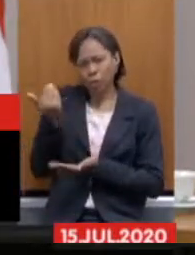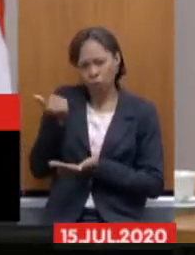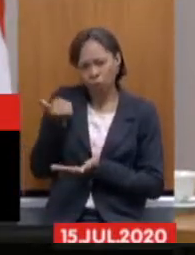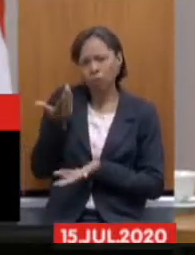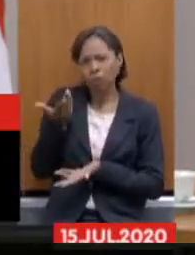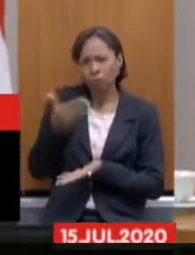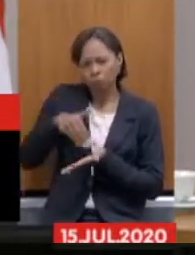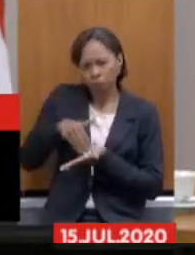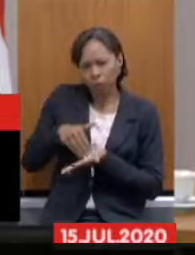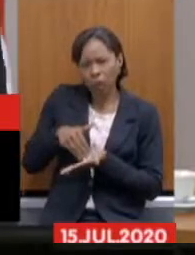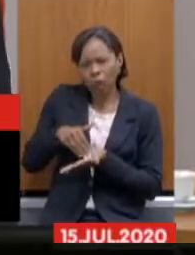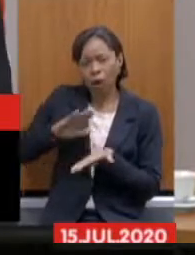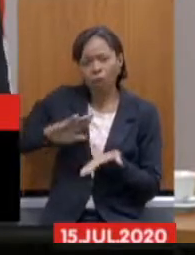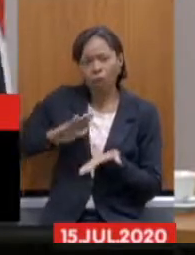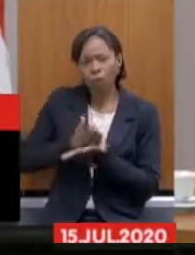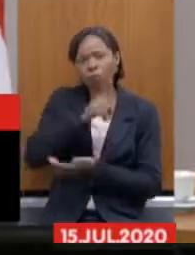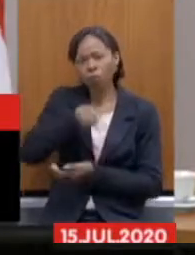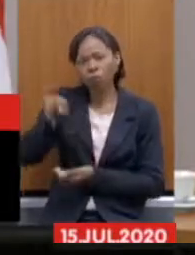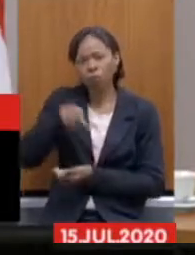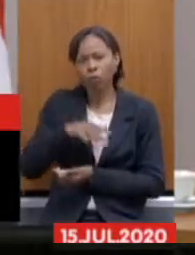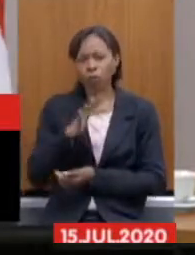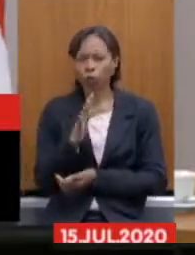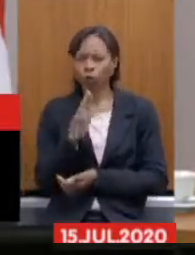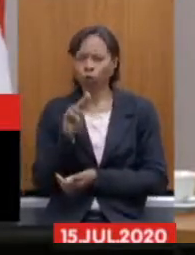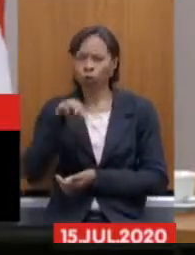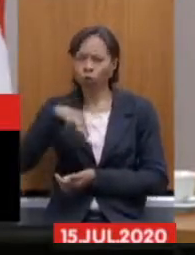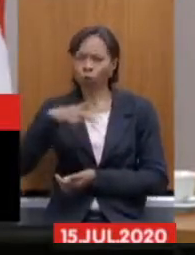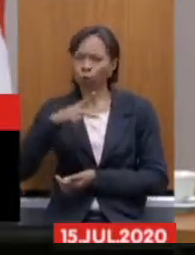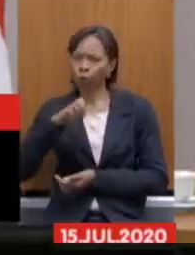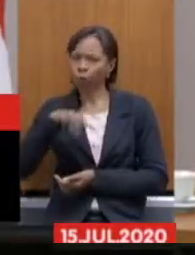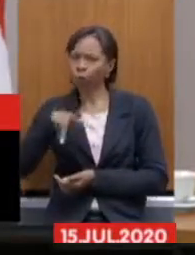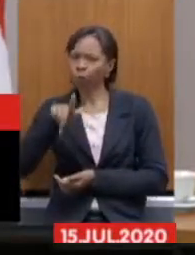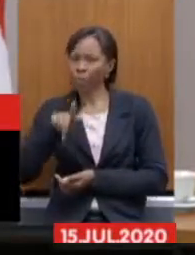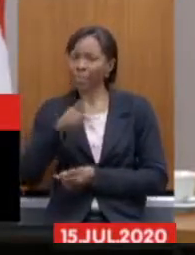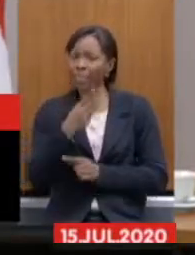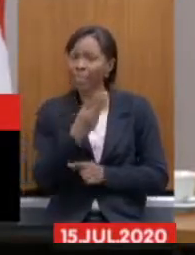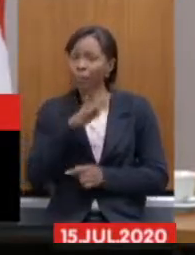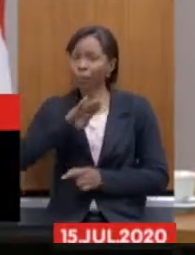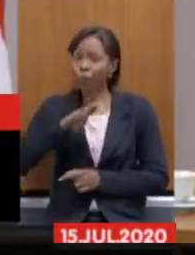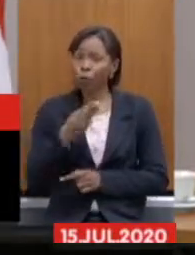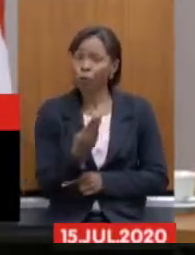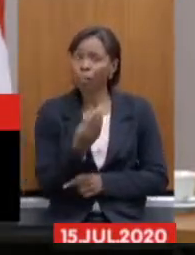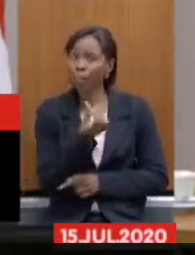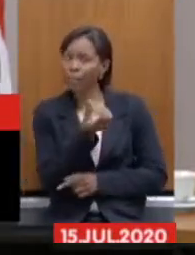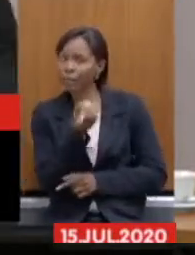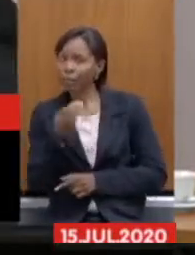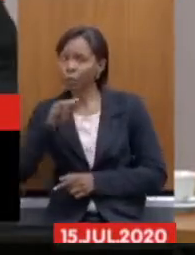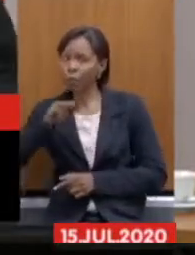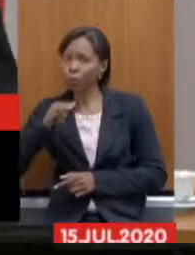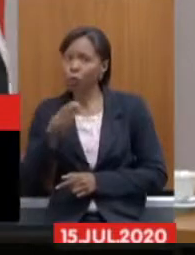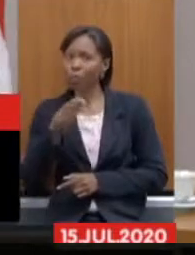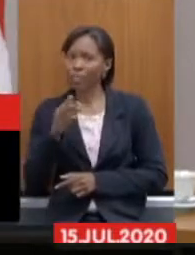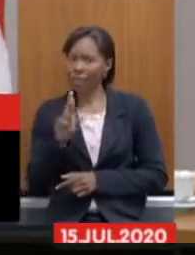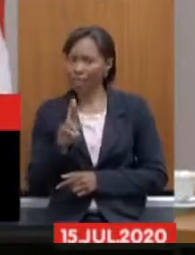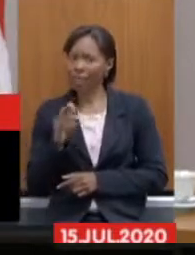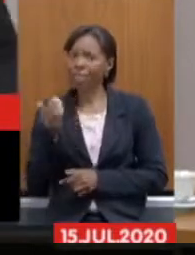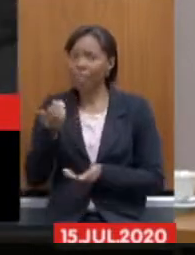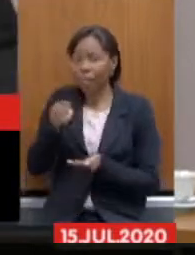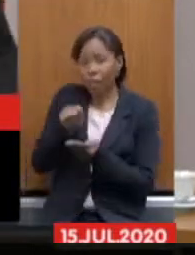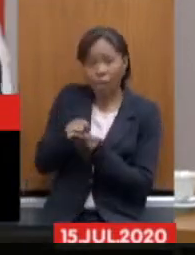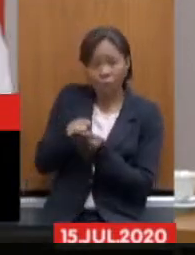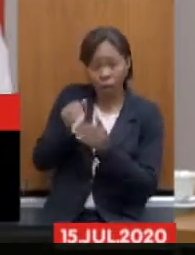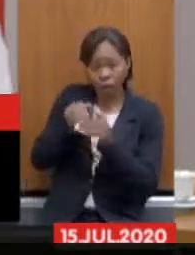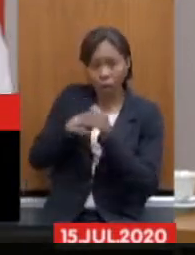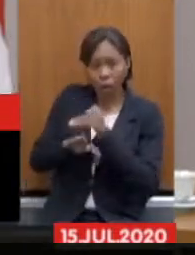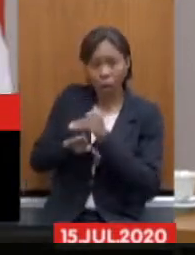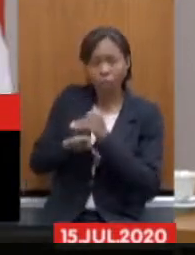lembro que extinção do funpemg com 3 bilhões e seiscentos milhões de reais em caixa foi